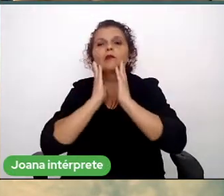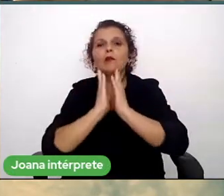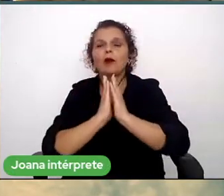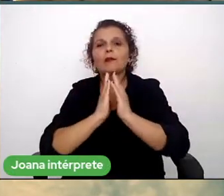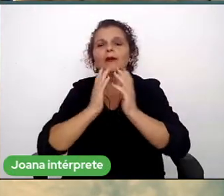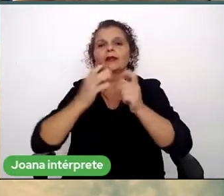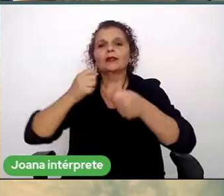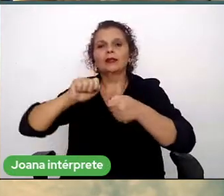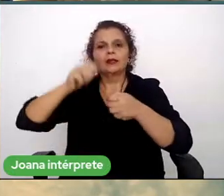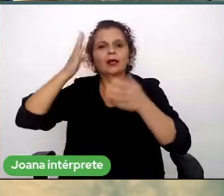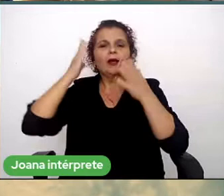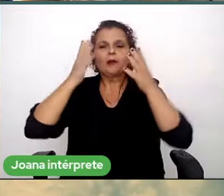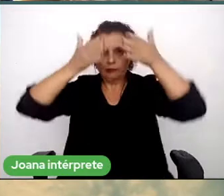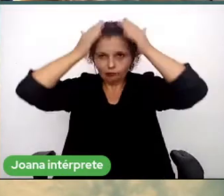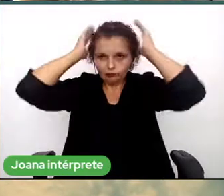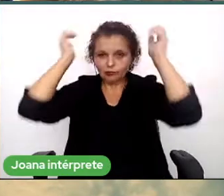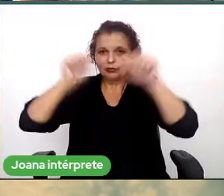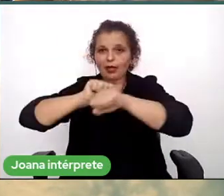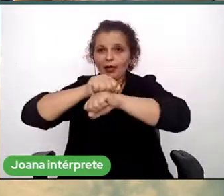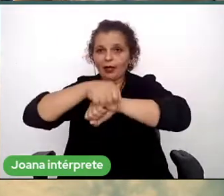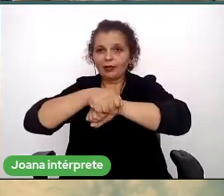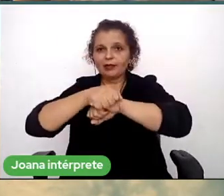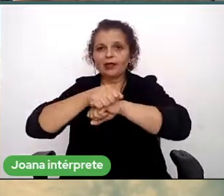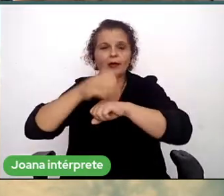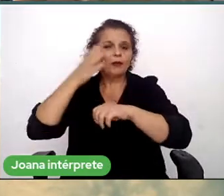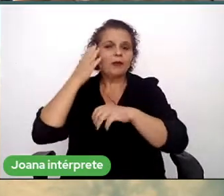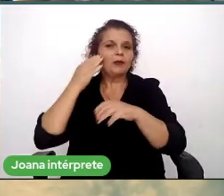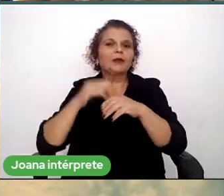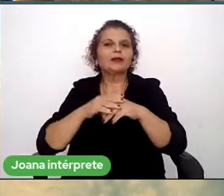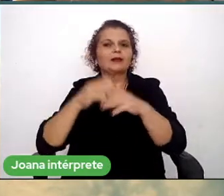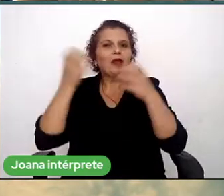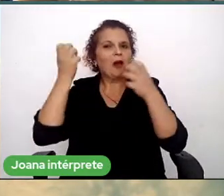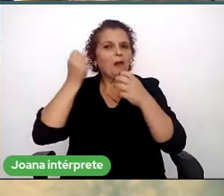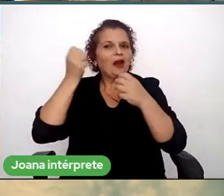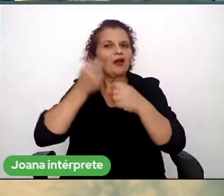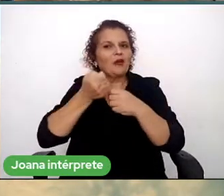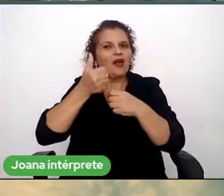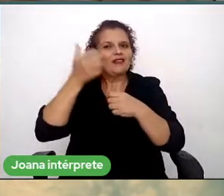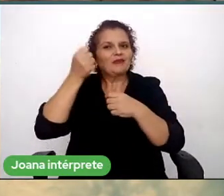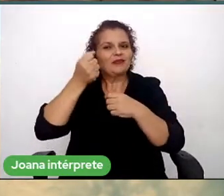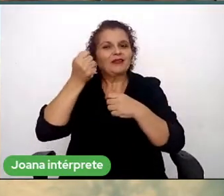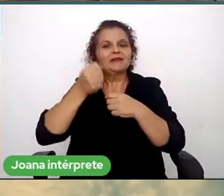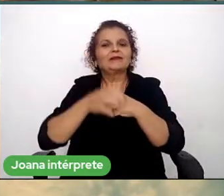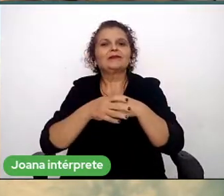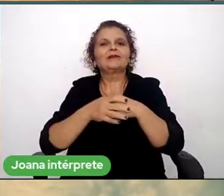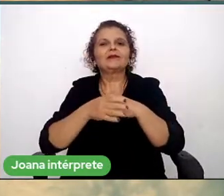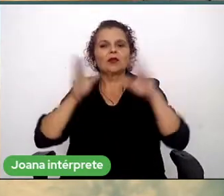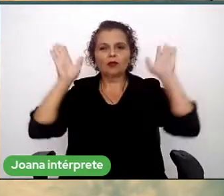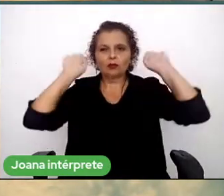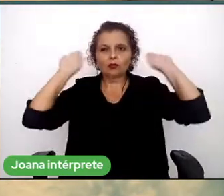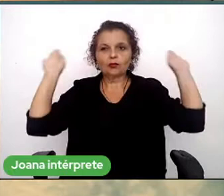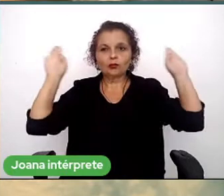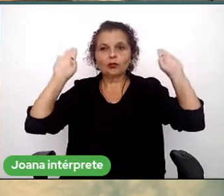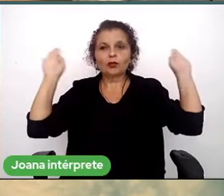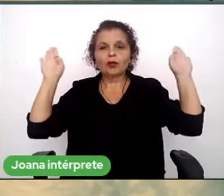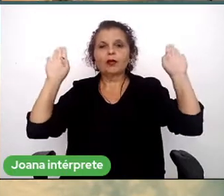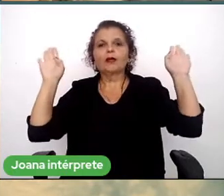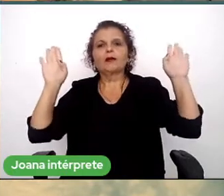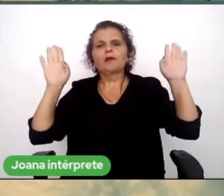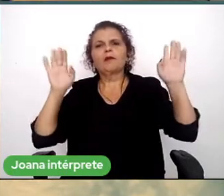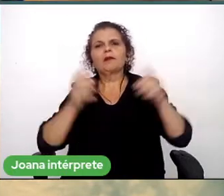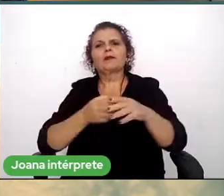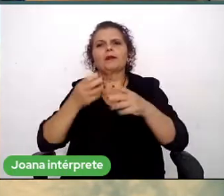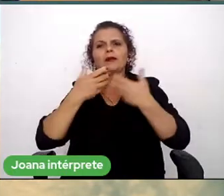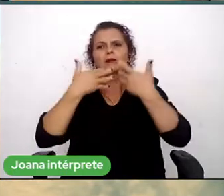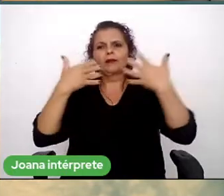pouco cabelo cor preta boa parte do cabelo e barba ficando branco já também no fundo da minha parede aqui no exatamente branco mais uma